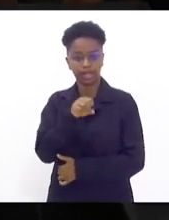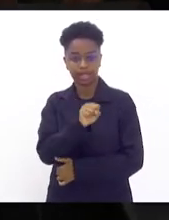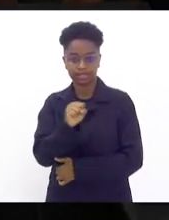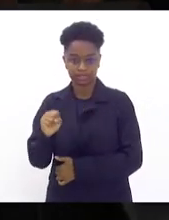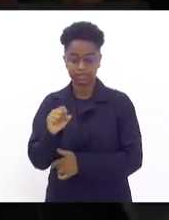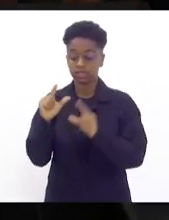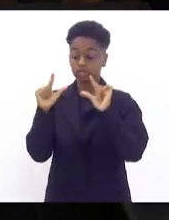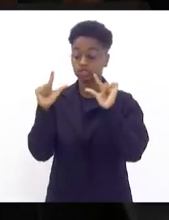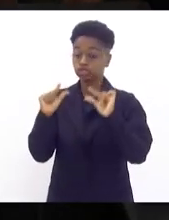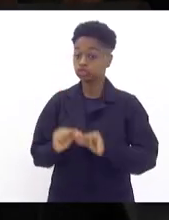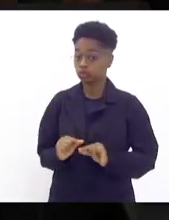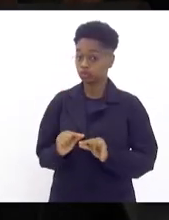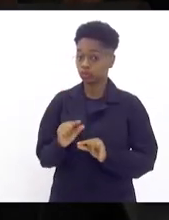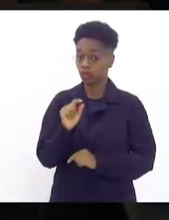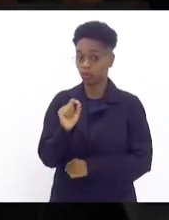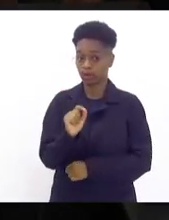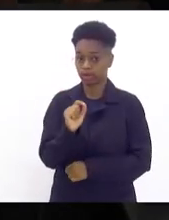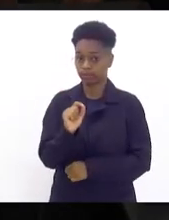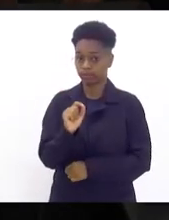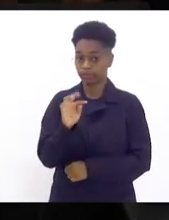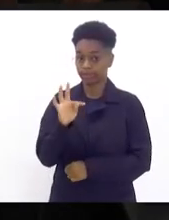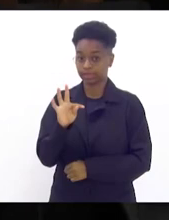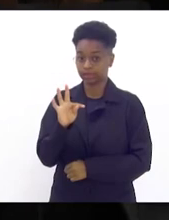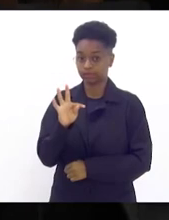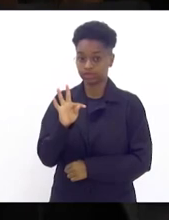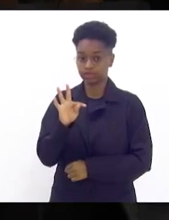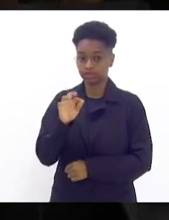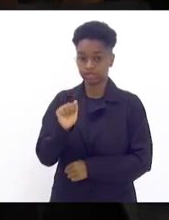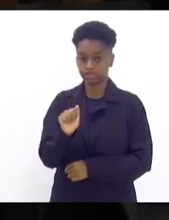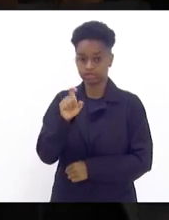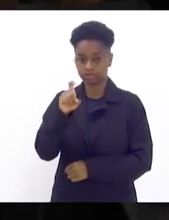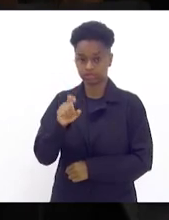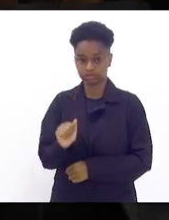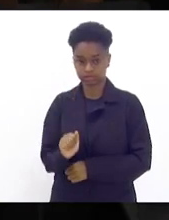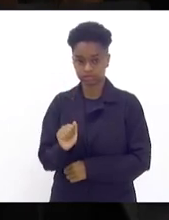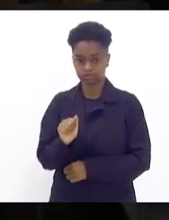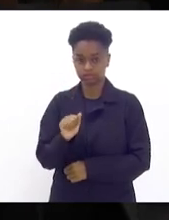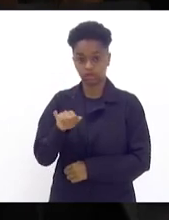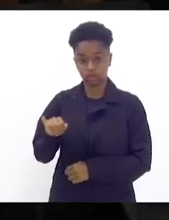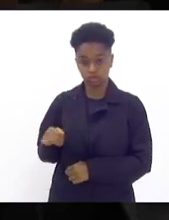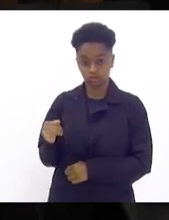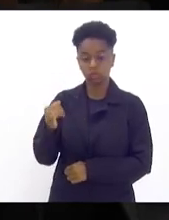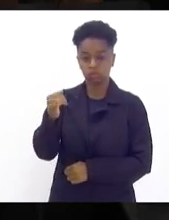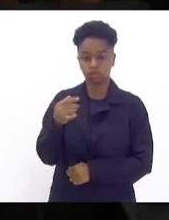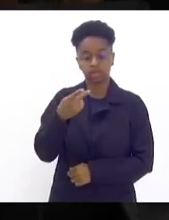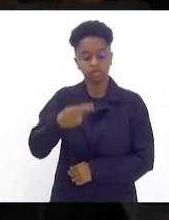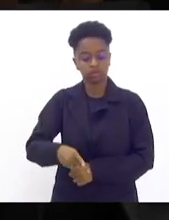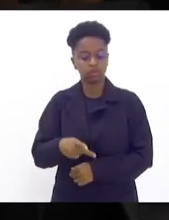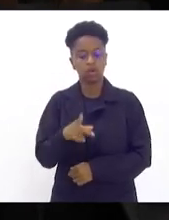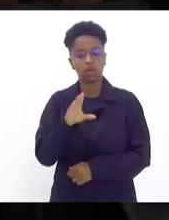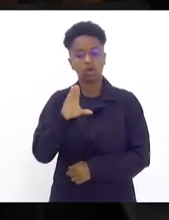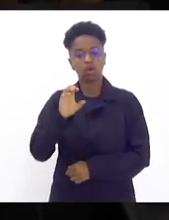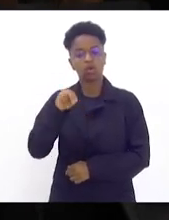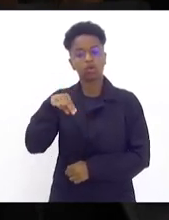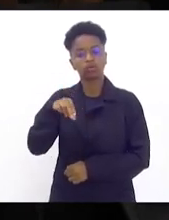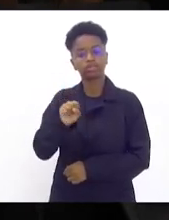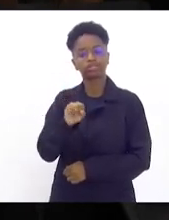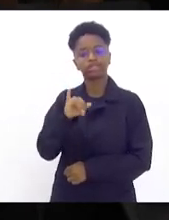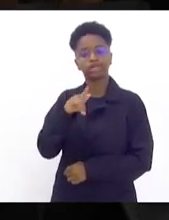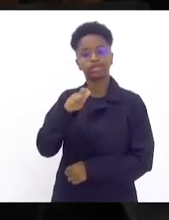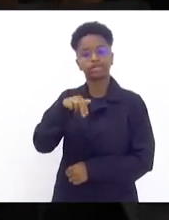reduziu a taxa de juros do consignado para